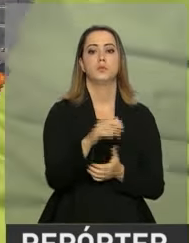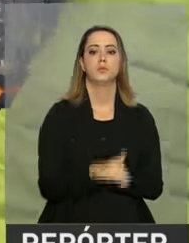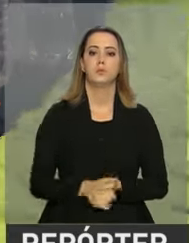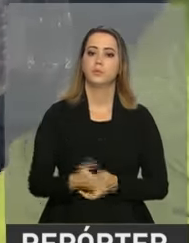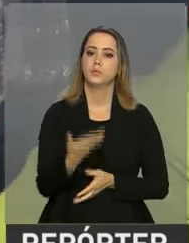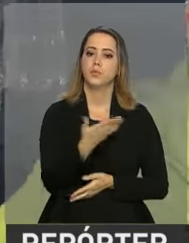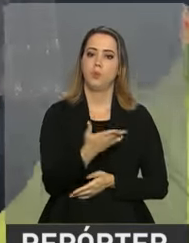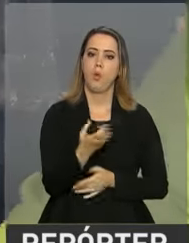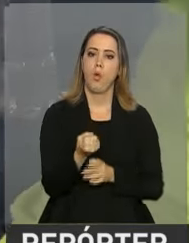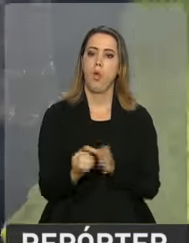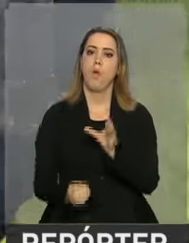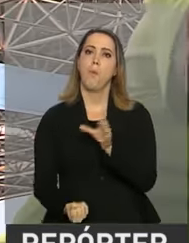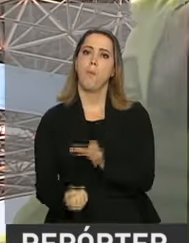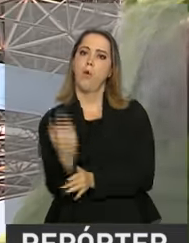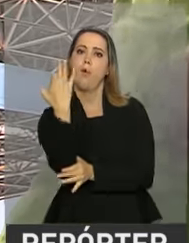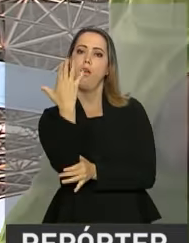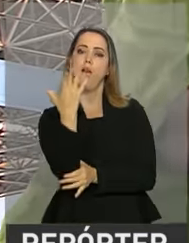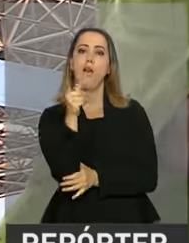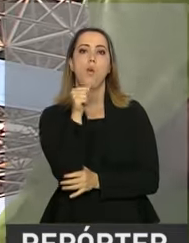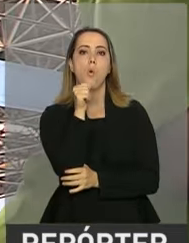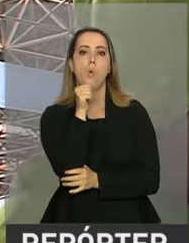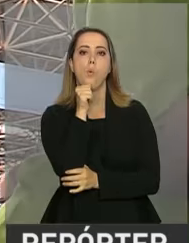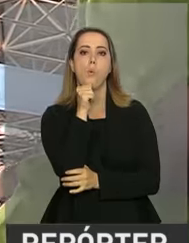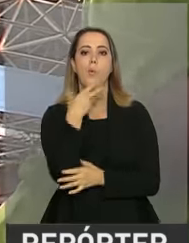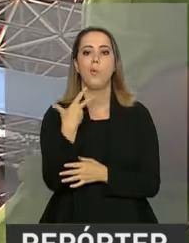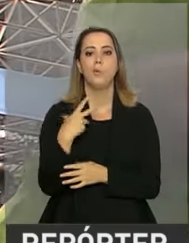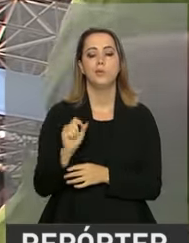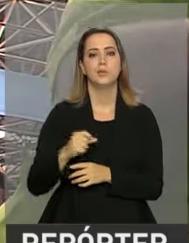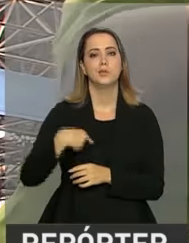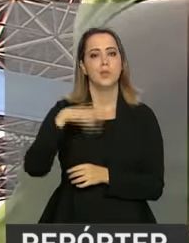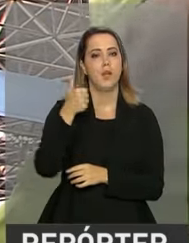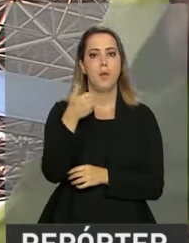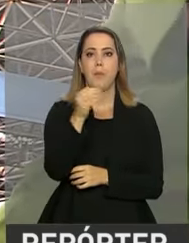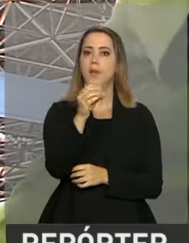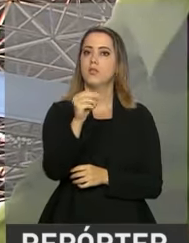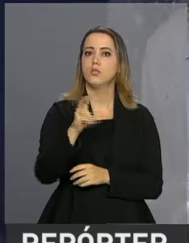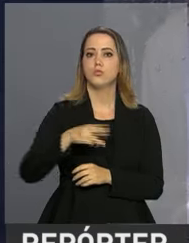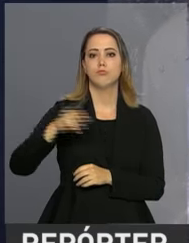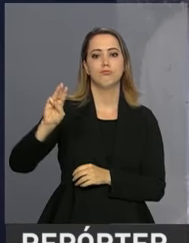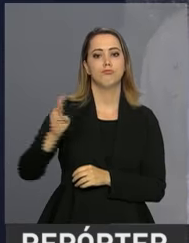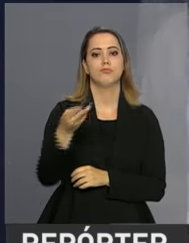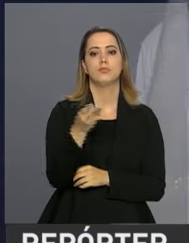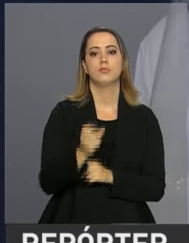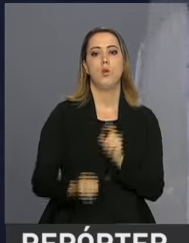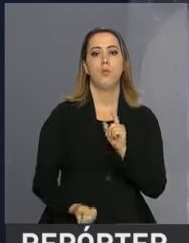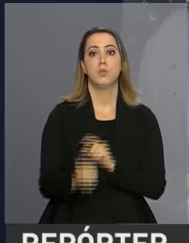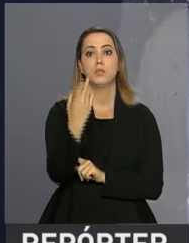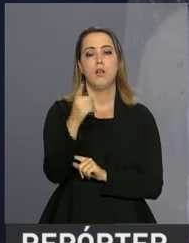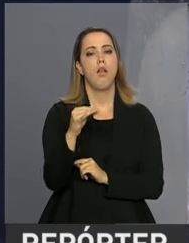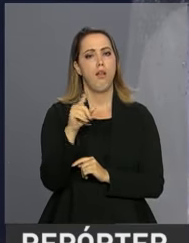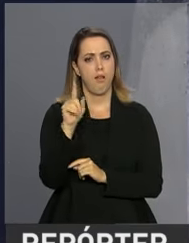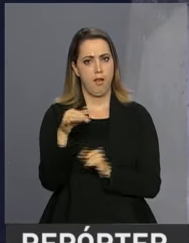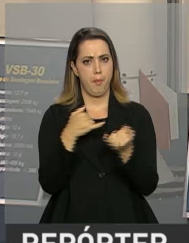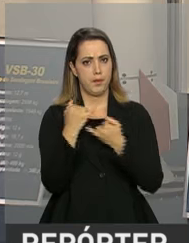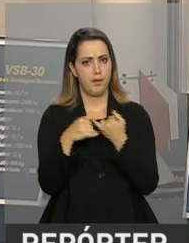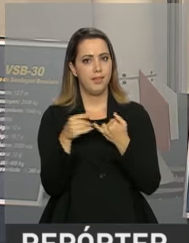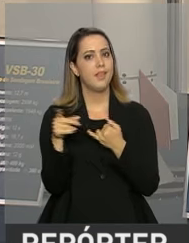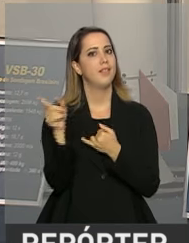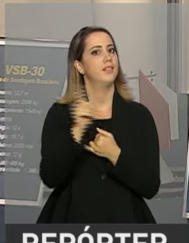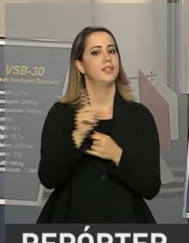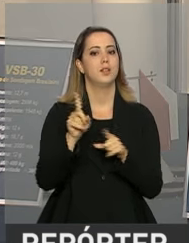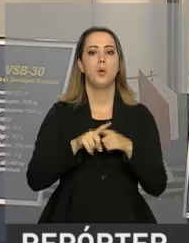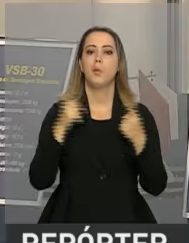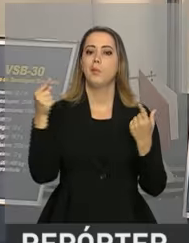água, garrafas PET e papelão e ainda conseguir lançá-lo a mais de 100 metros de altura. Parece brincadeira, mas aqui na exposição